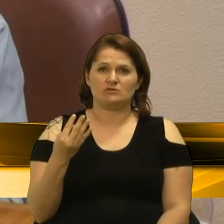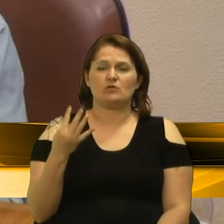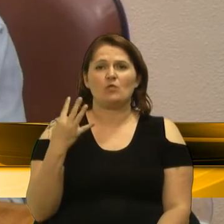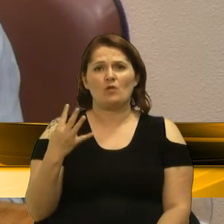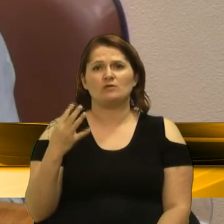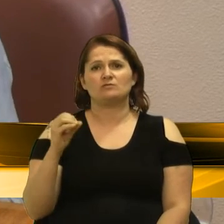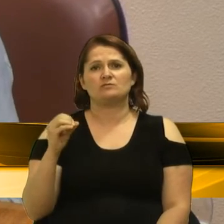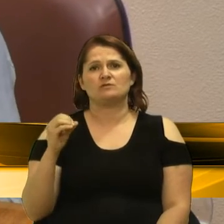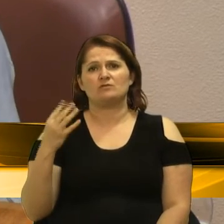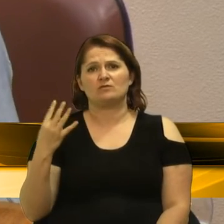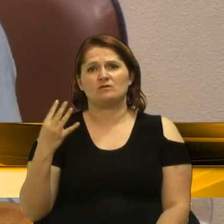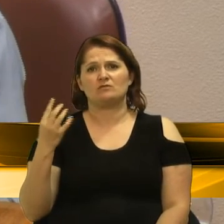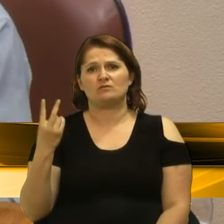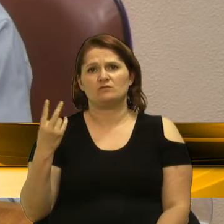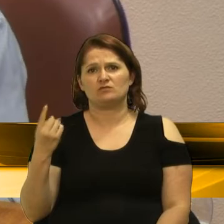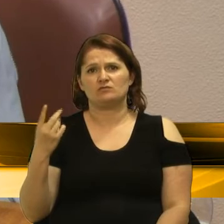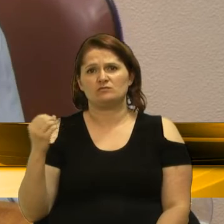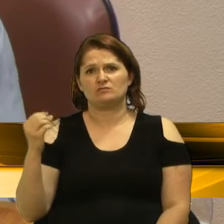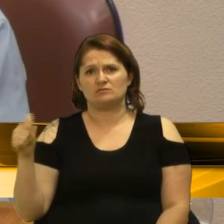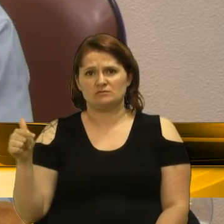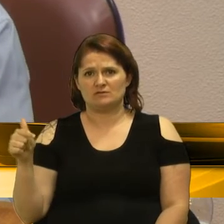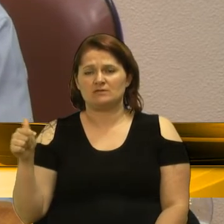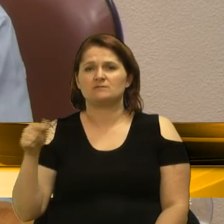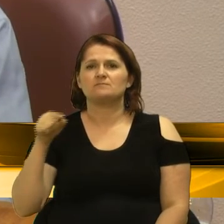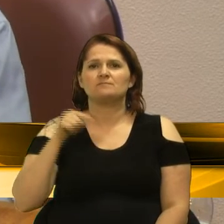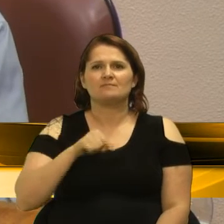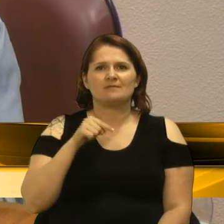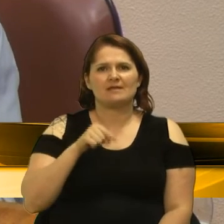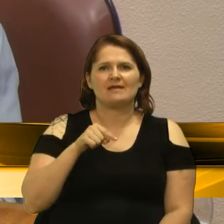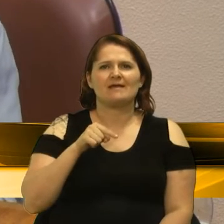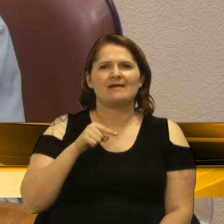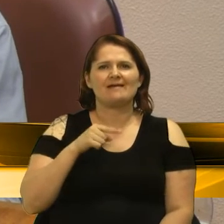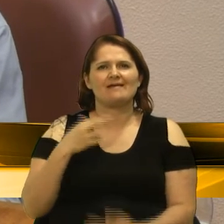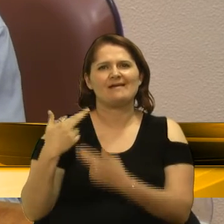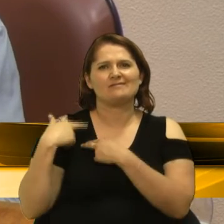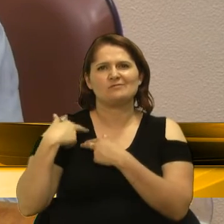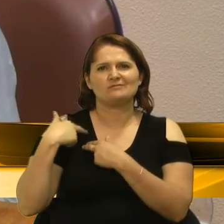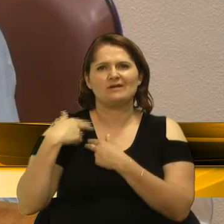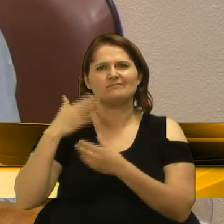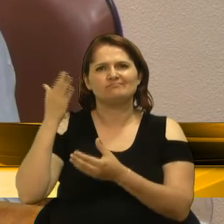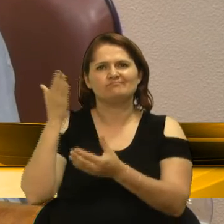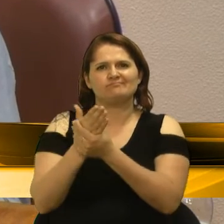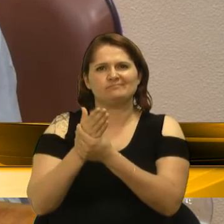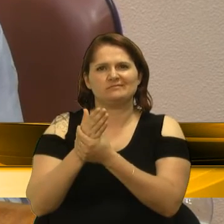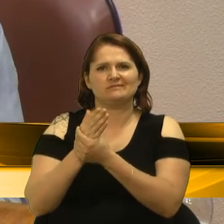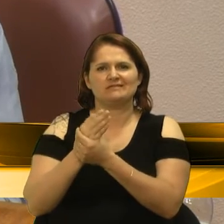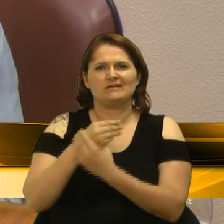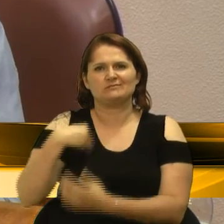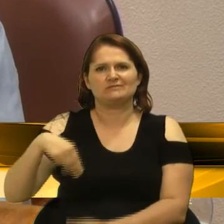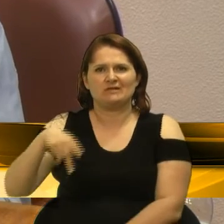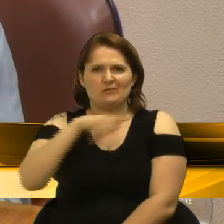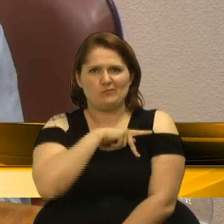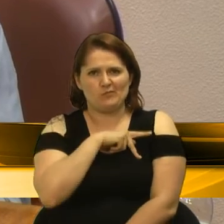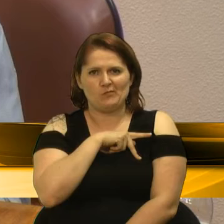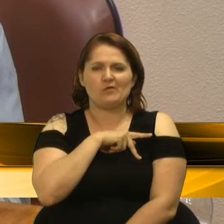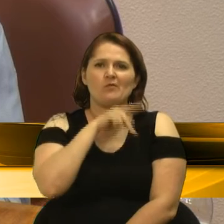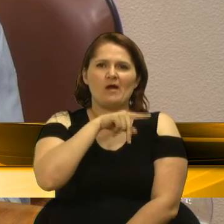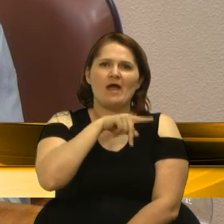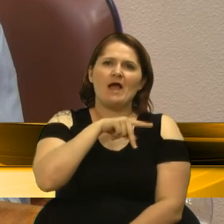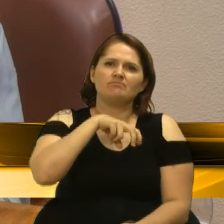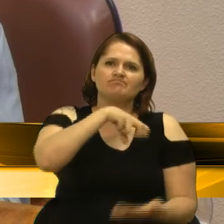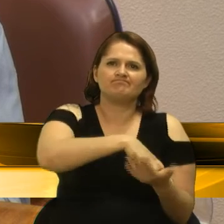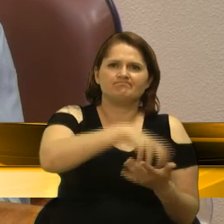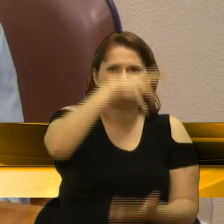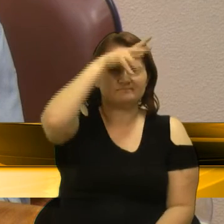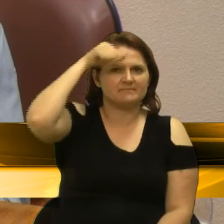50.12.660.44.2019.404.7107. Autor, Ministério Público Federal, Real Município de Caxias do Sul. Despacho, decisão. Trata-se de ação civil pública ajuizada pelo